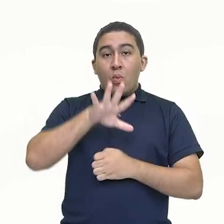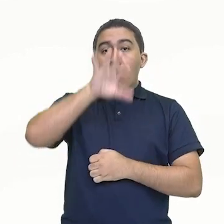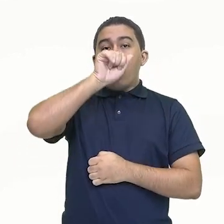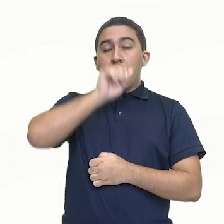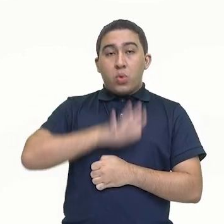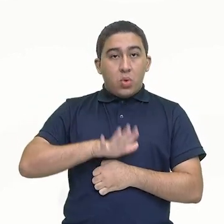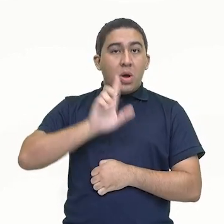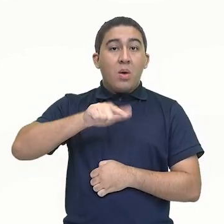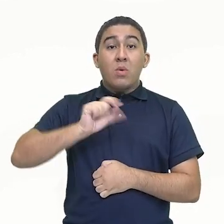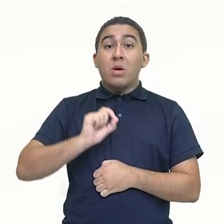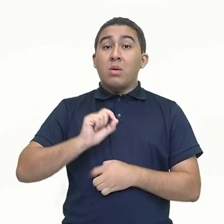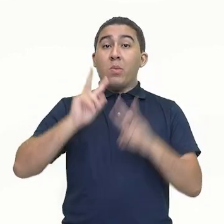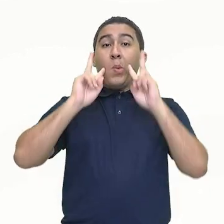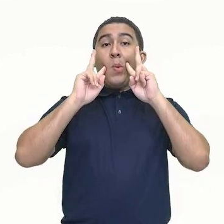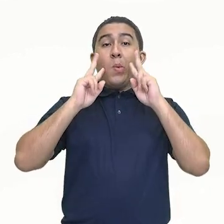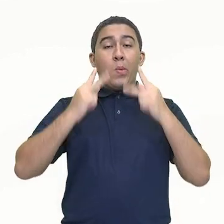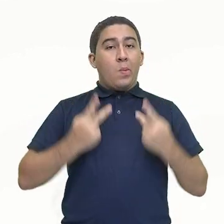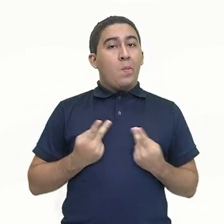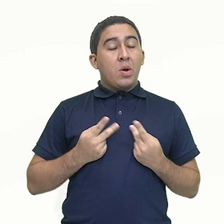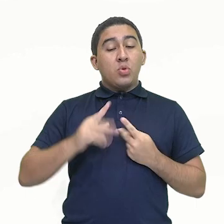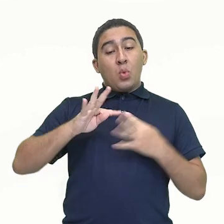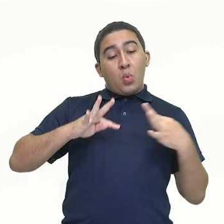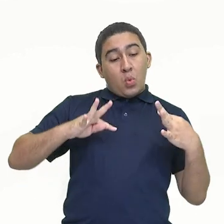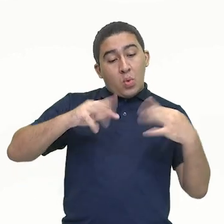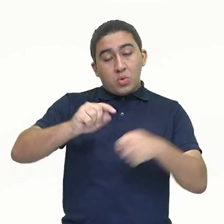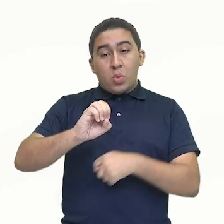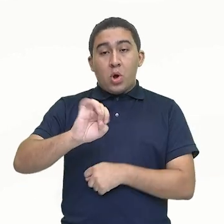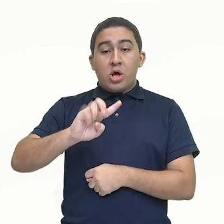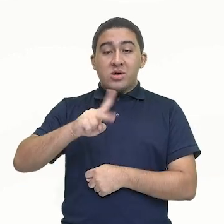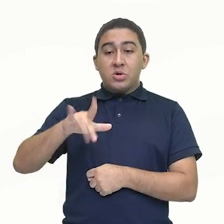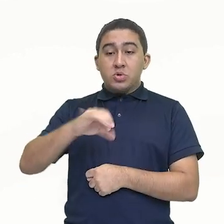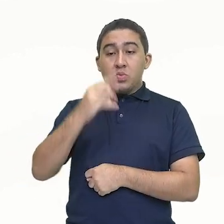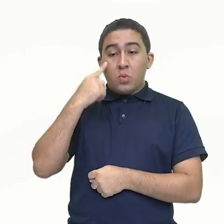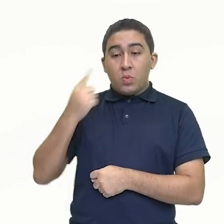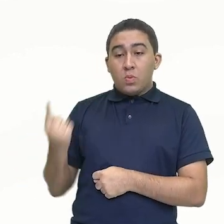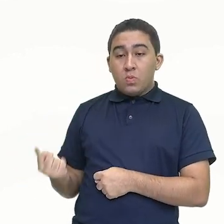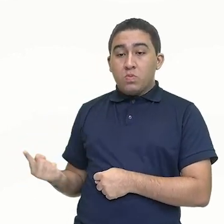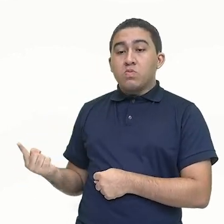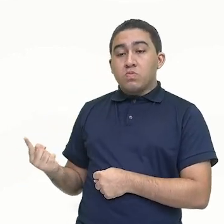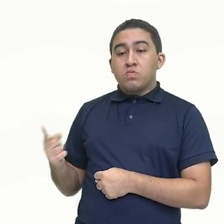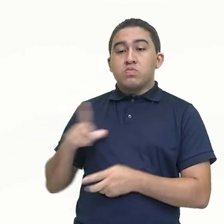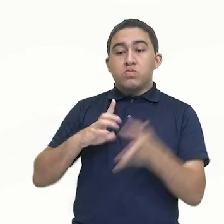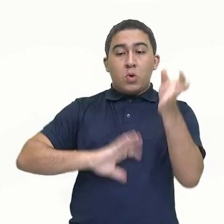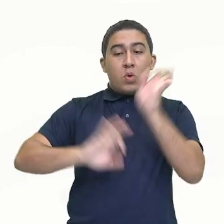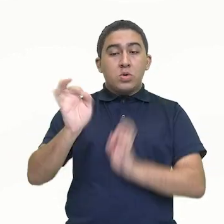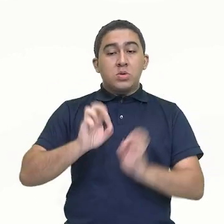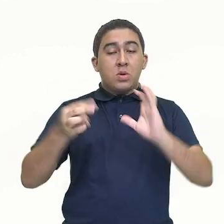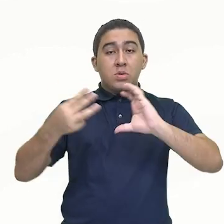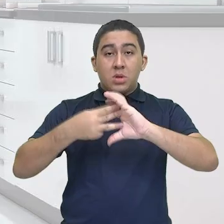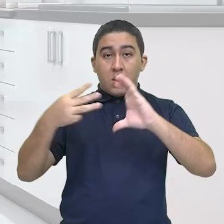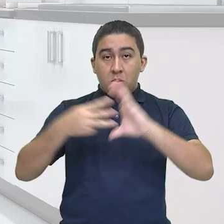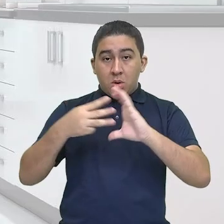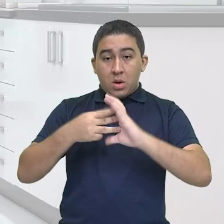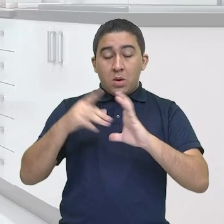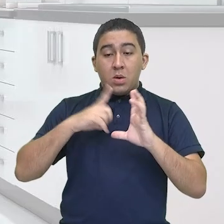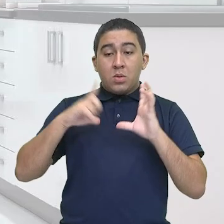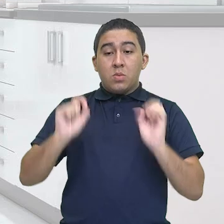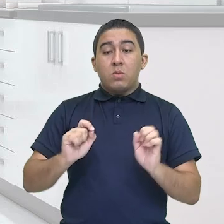como um todo. Toda essa complexidade do nível de organização celular, ela